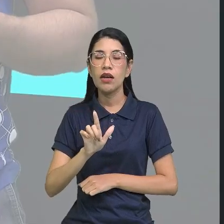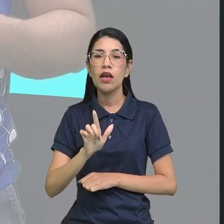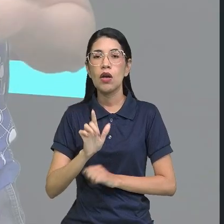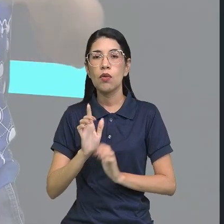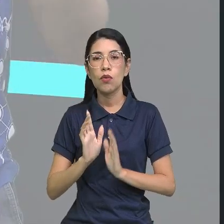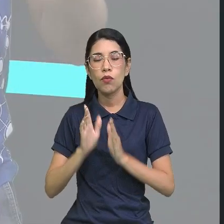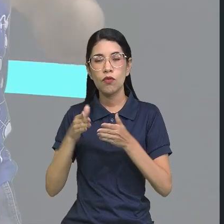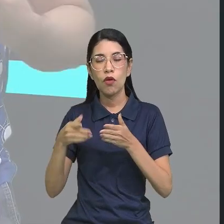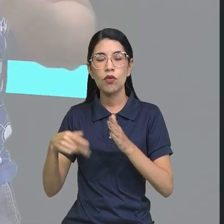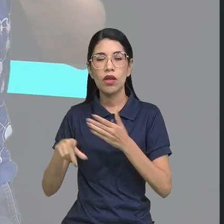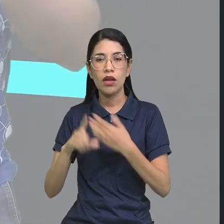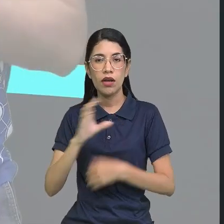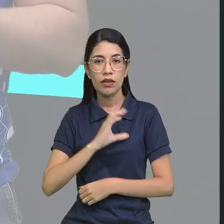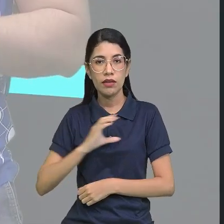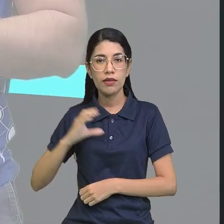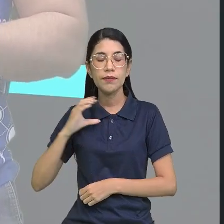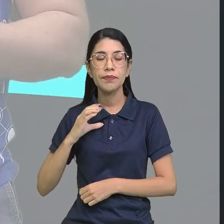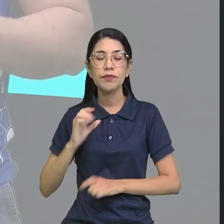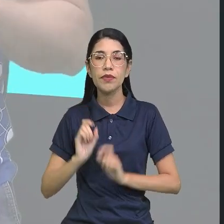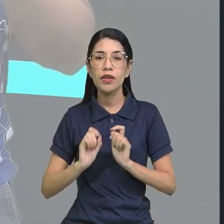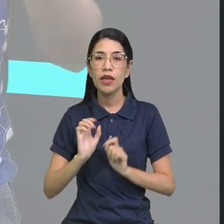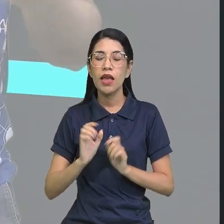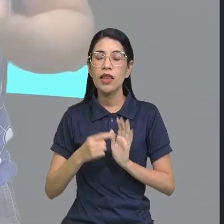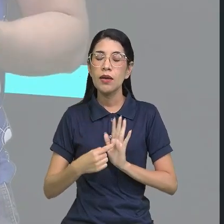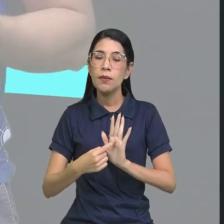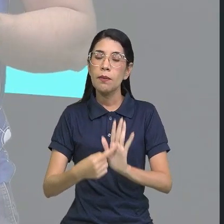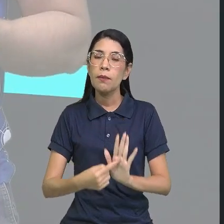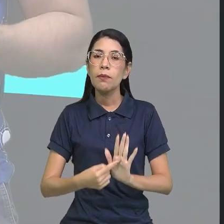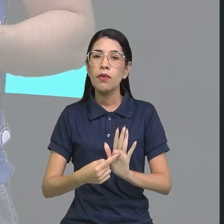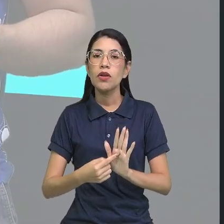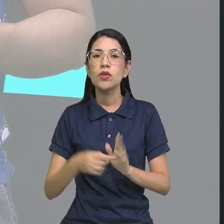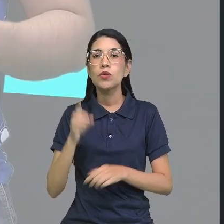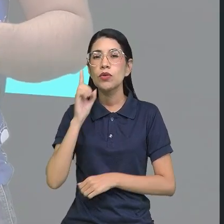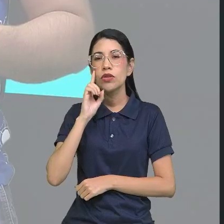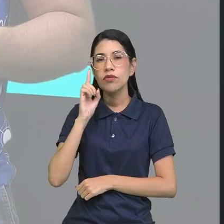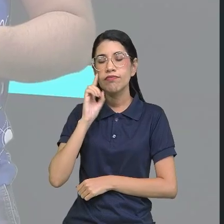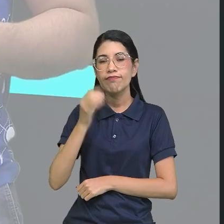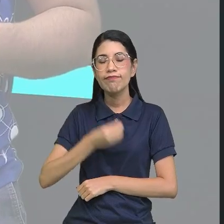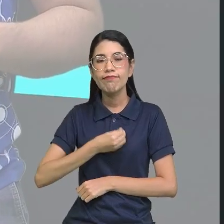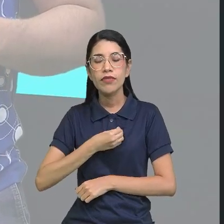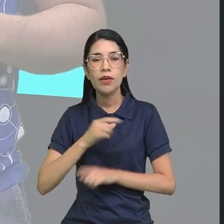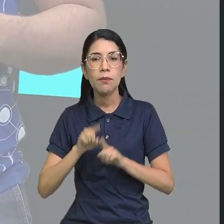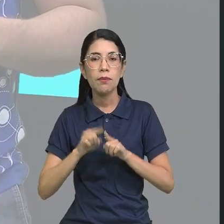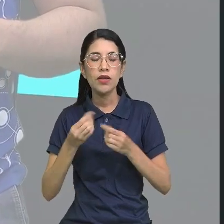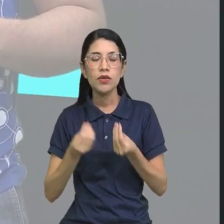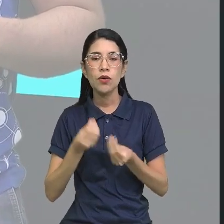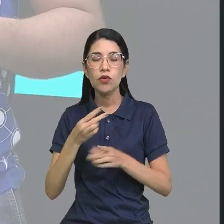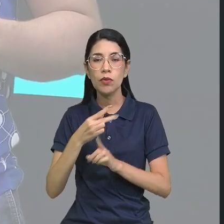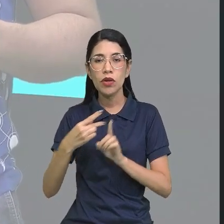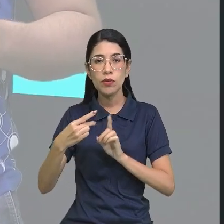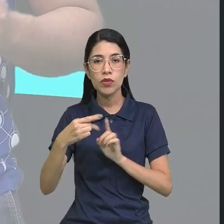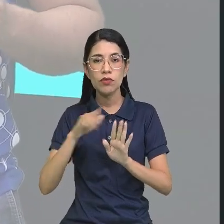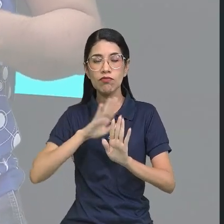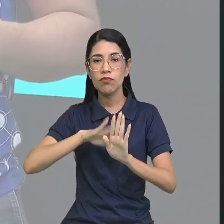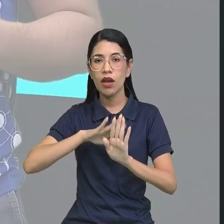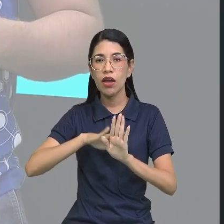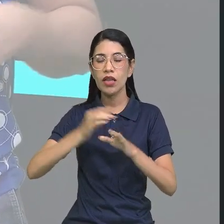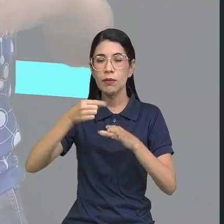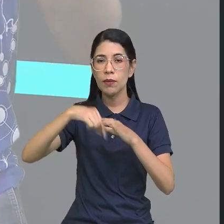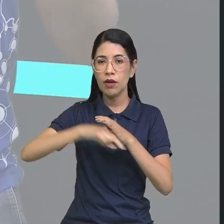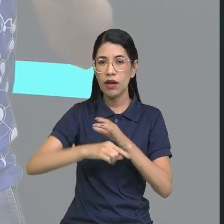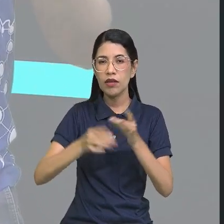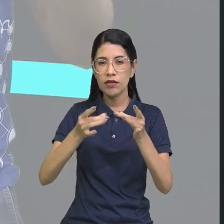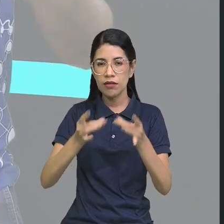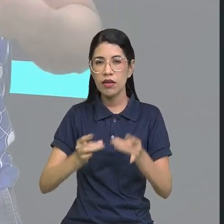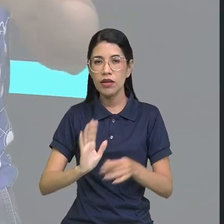mais da autora, elas retratam situações do cotidiano, mas a partir de uma visão subjetiva e profunda, como já